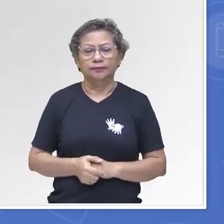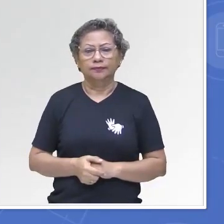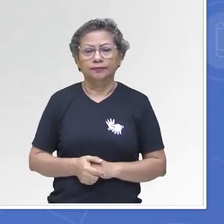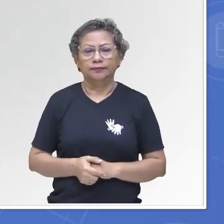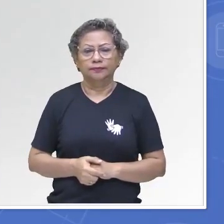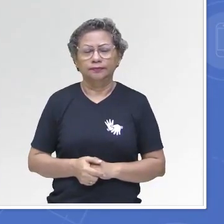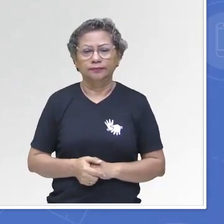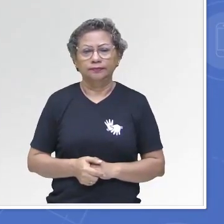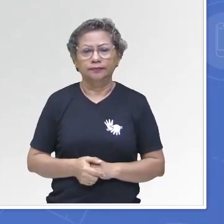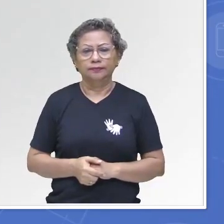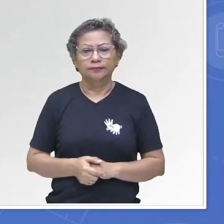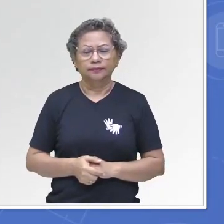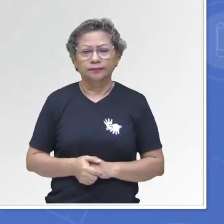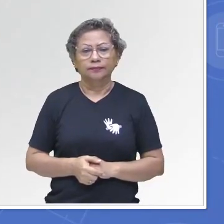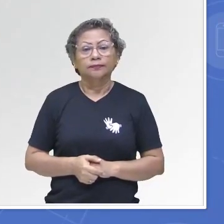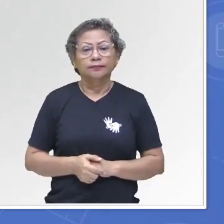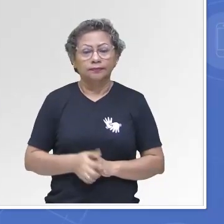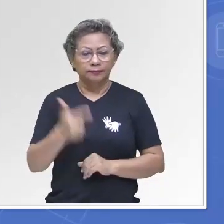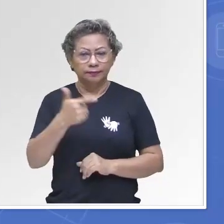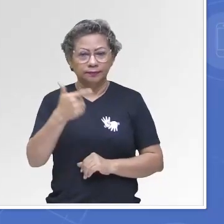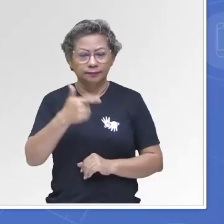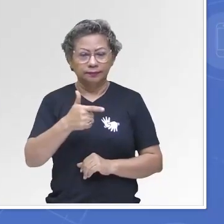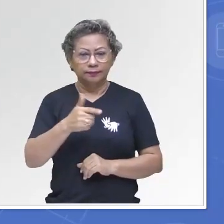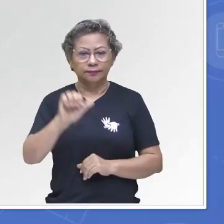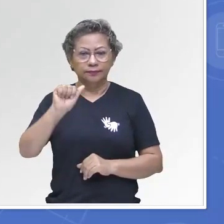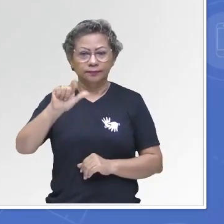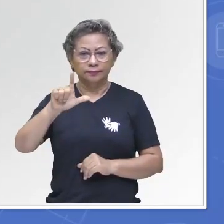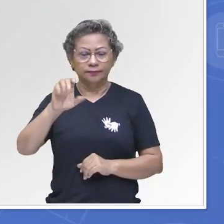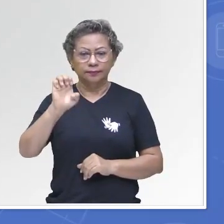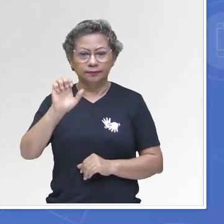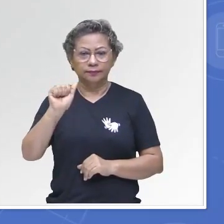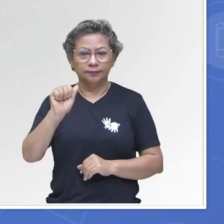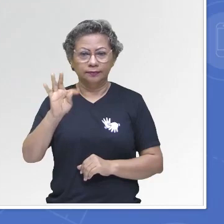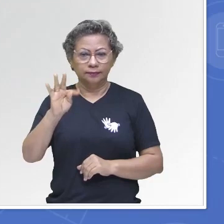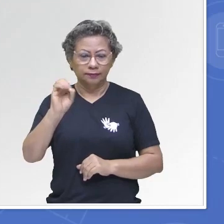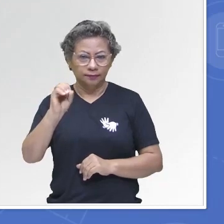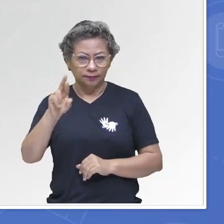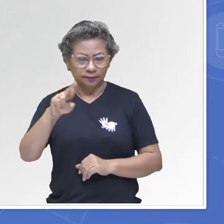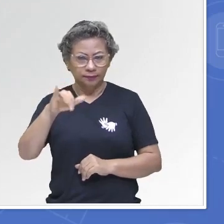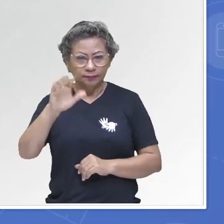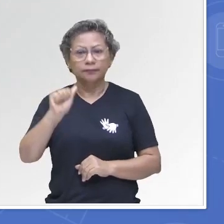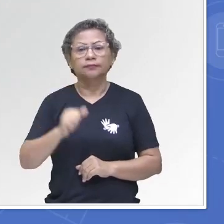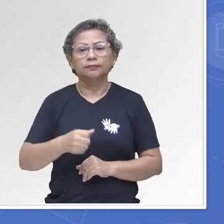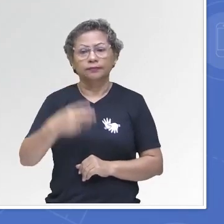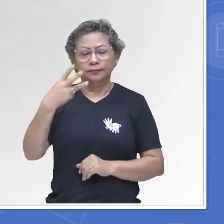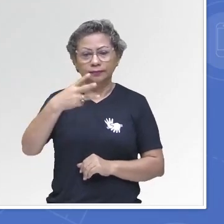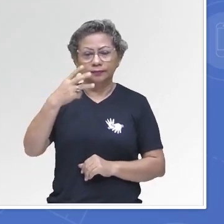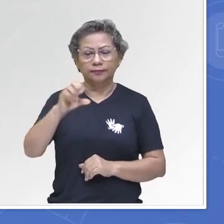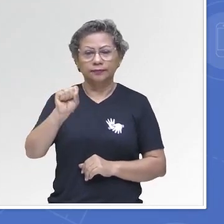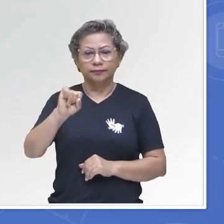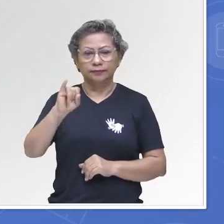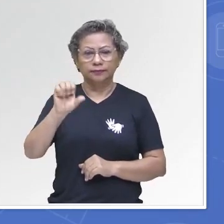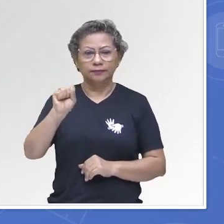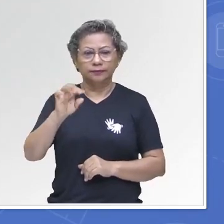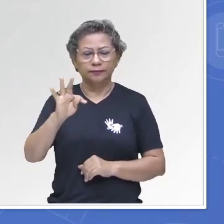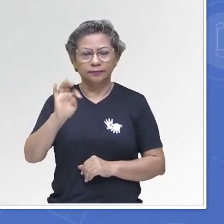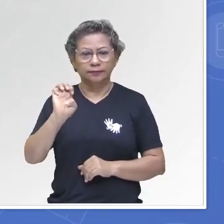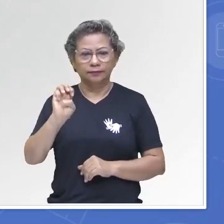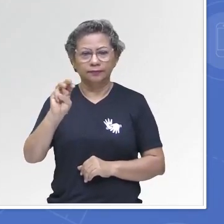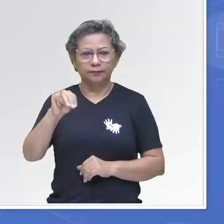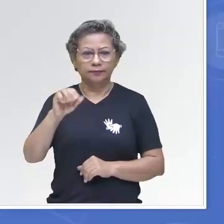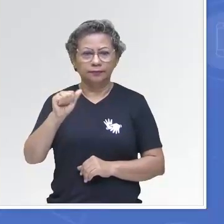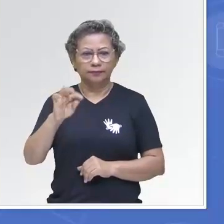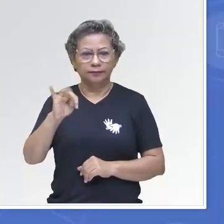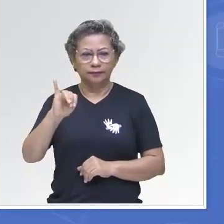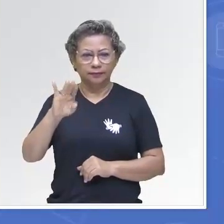aleatória sistemática. Beleza. Obrigado, então, pela participação. O Thiago Leifert não está aqui, mas estamos nós aqui